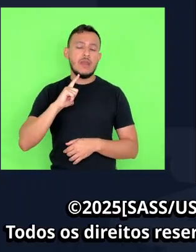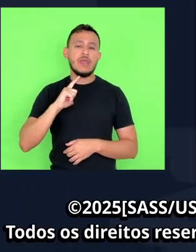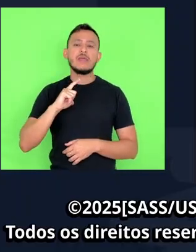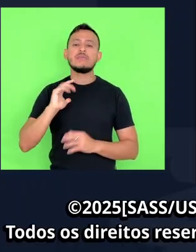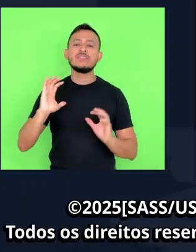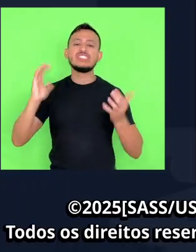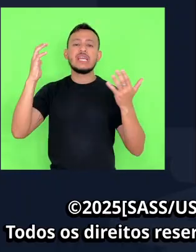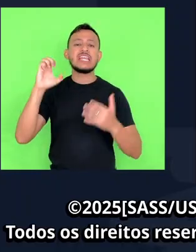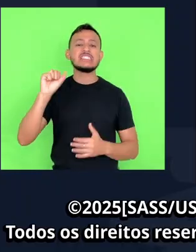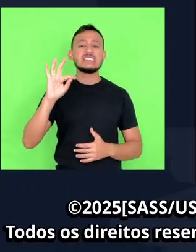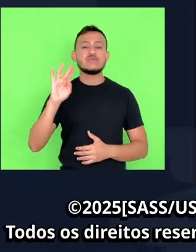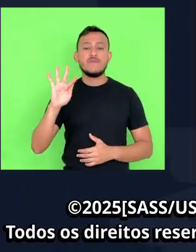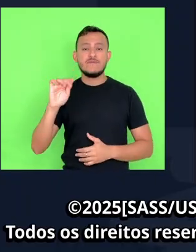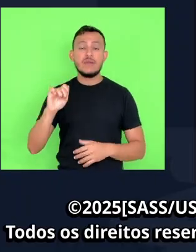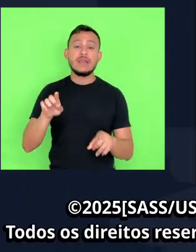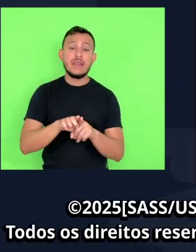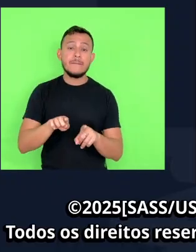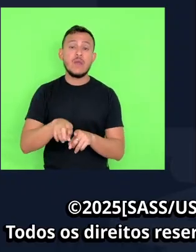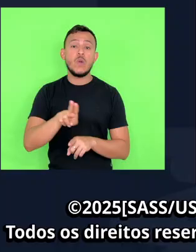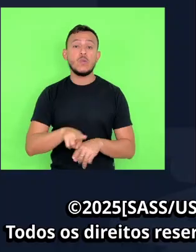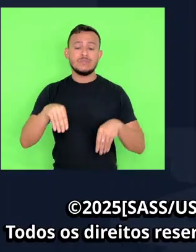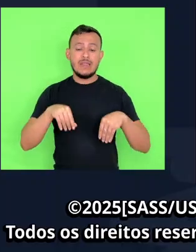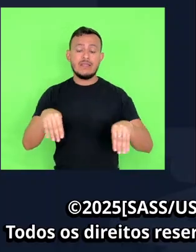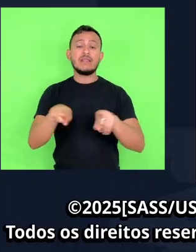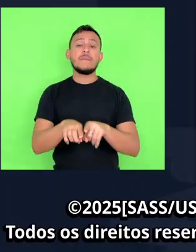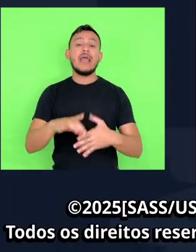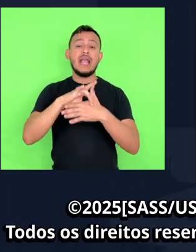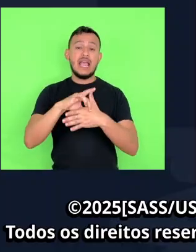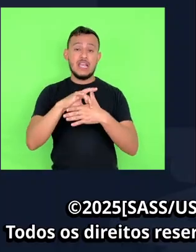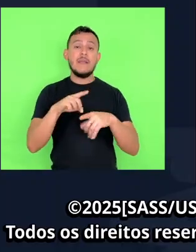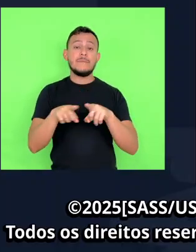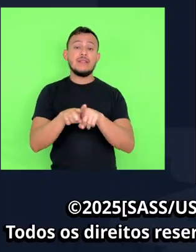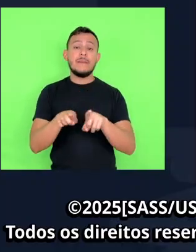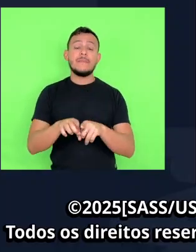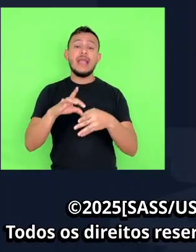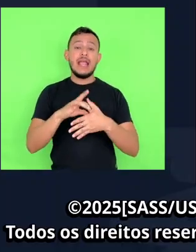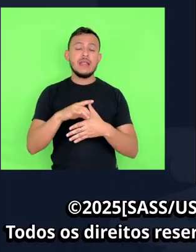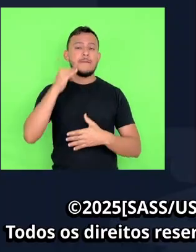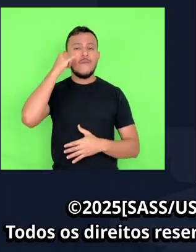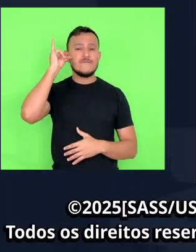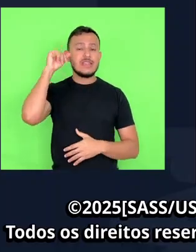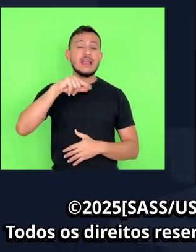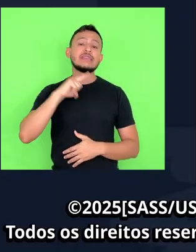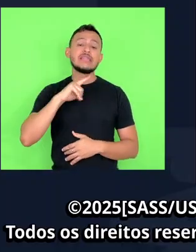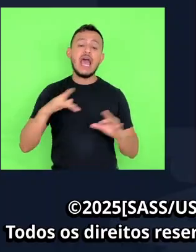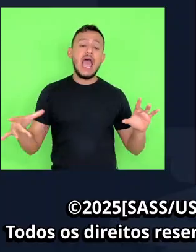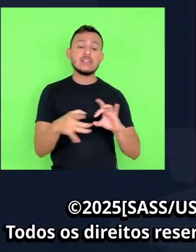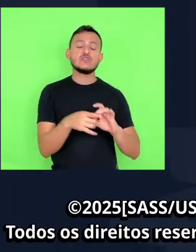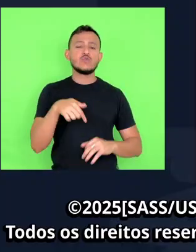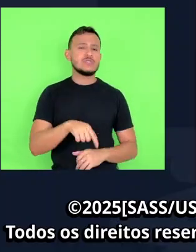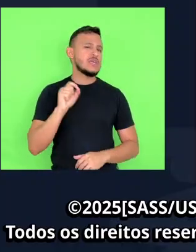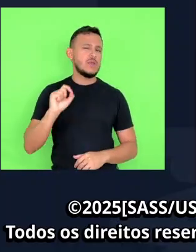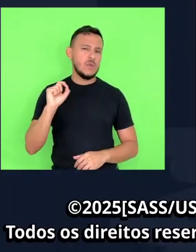estufa. Uso da terra, também as carnes, mas particularmente a carne bovina, está